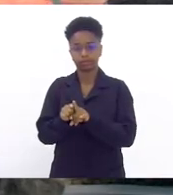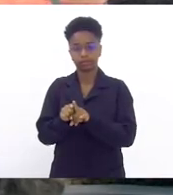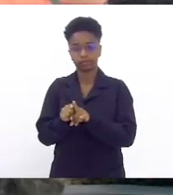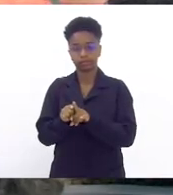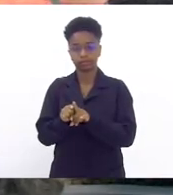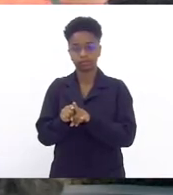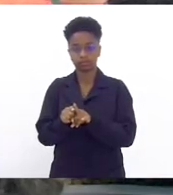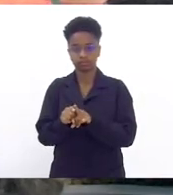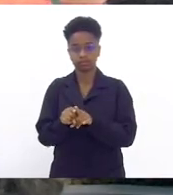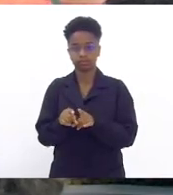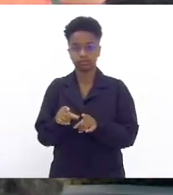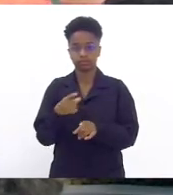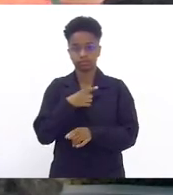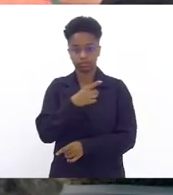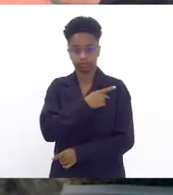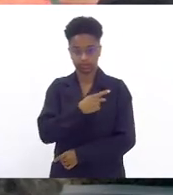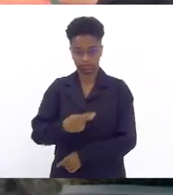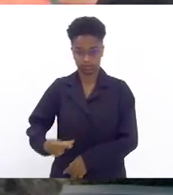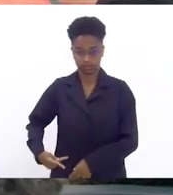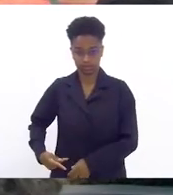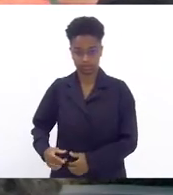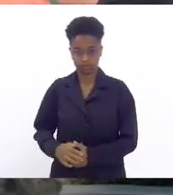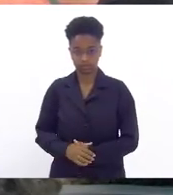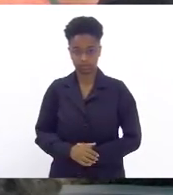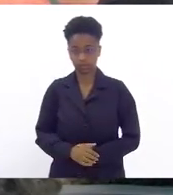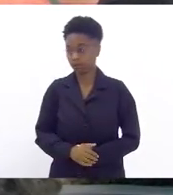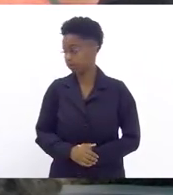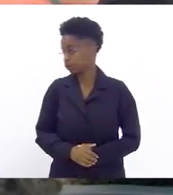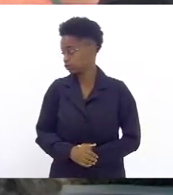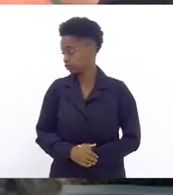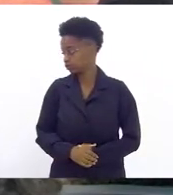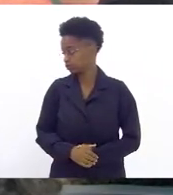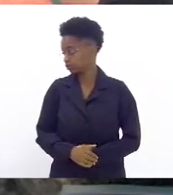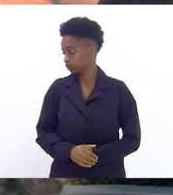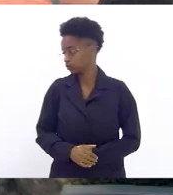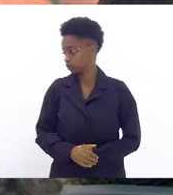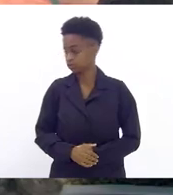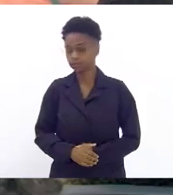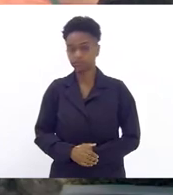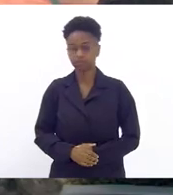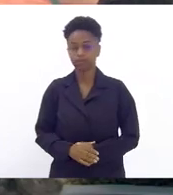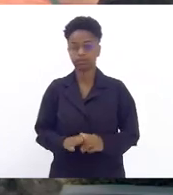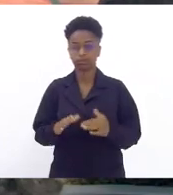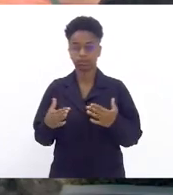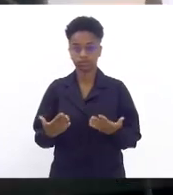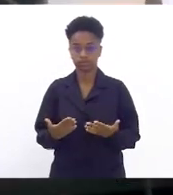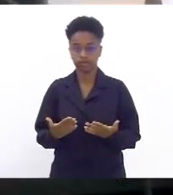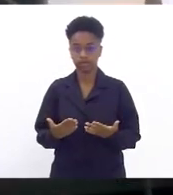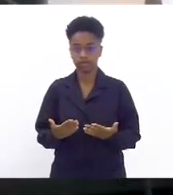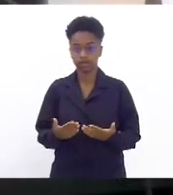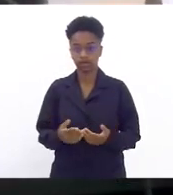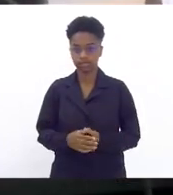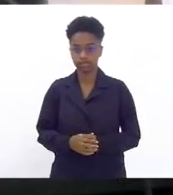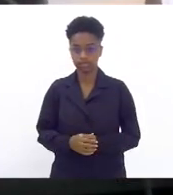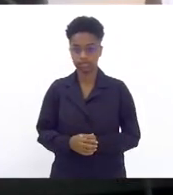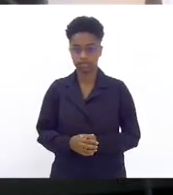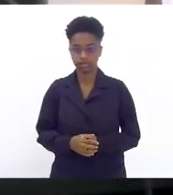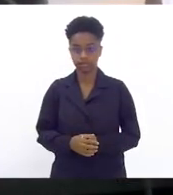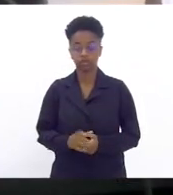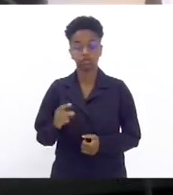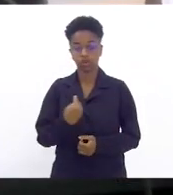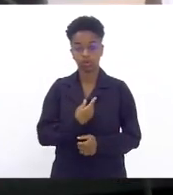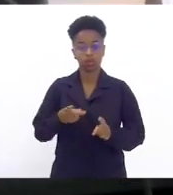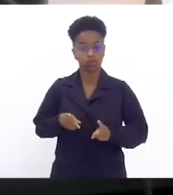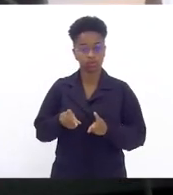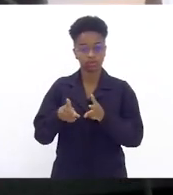takemoto que é presidente da Comissão de ciência e tecnologia nós vamos proceder convidando